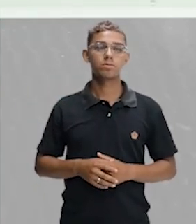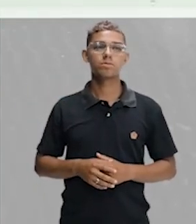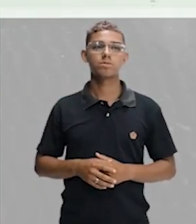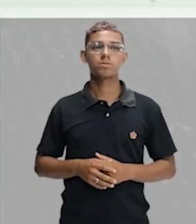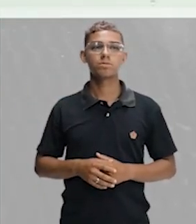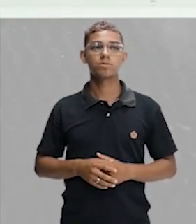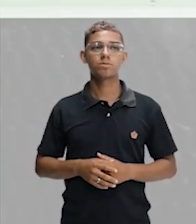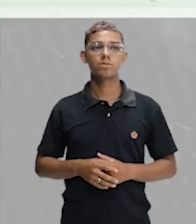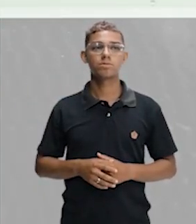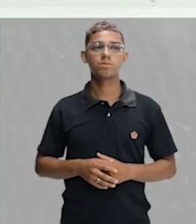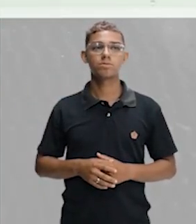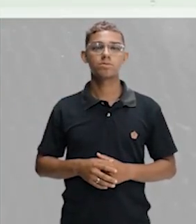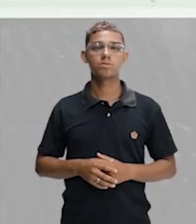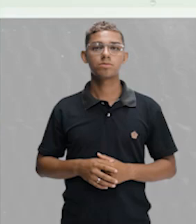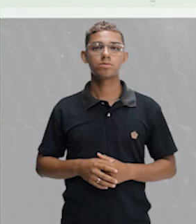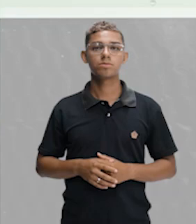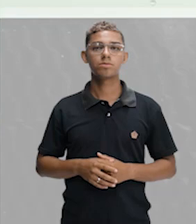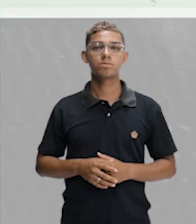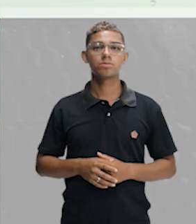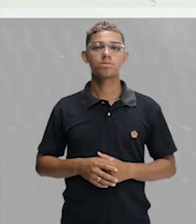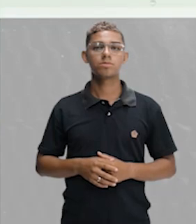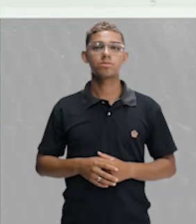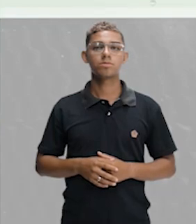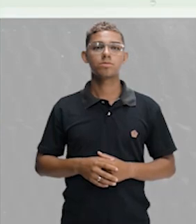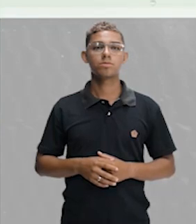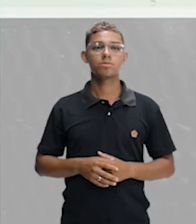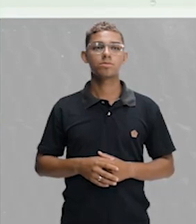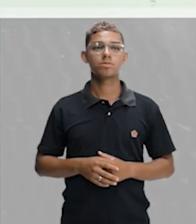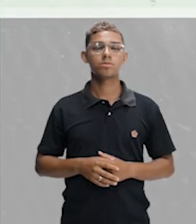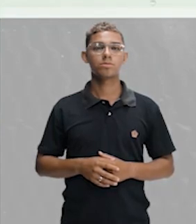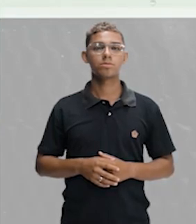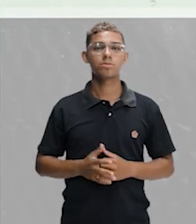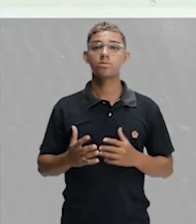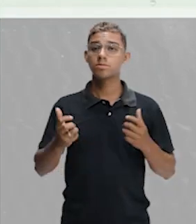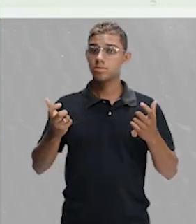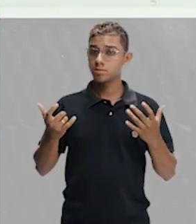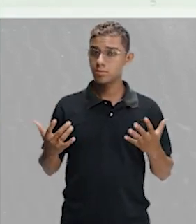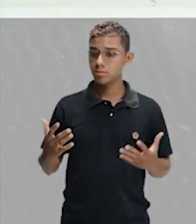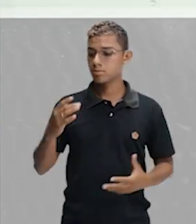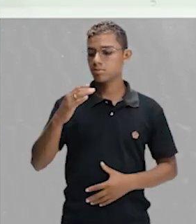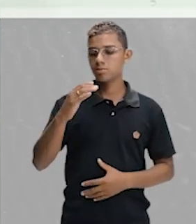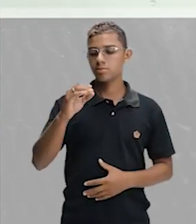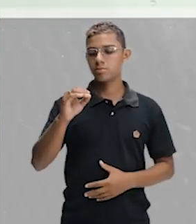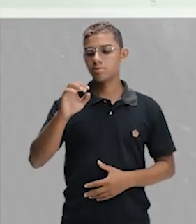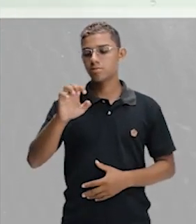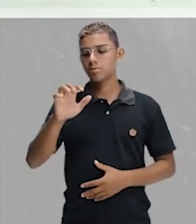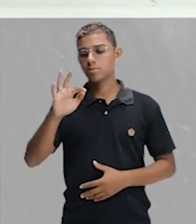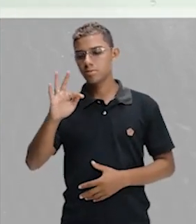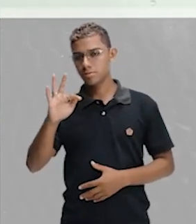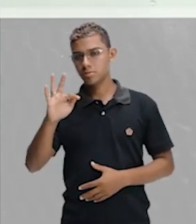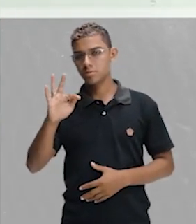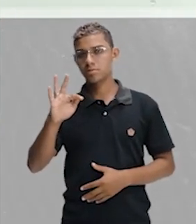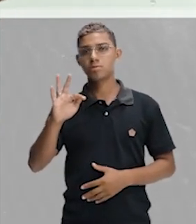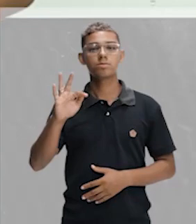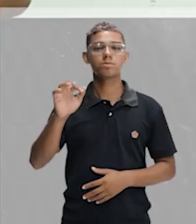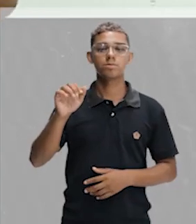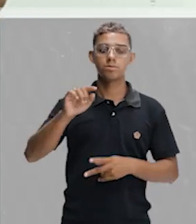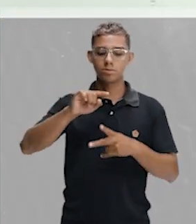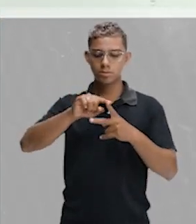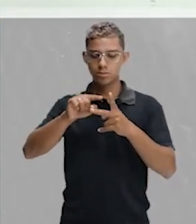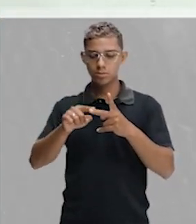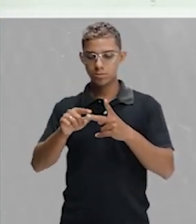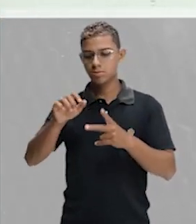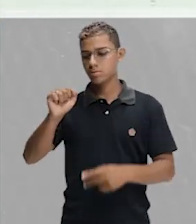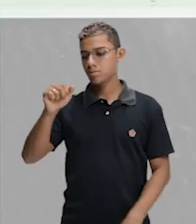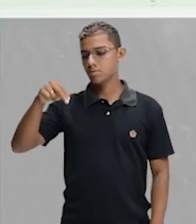angular negativo beleza ó eu falei de coeficiente angular porque a gente está falando aqui de equação reduzida né e